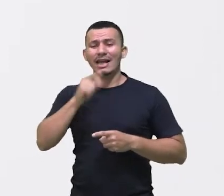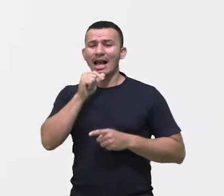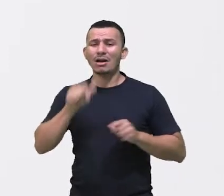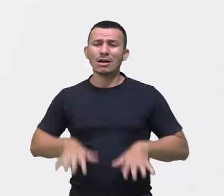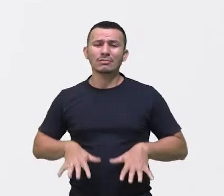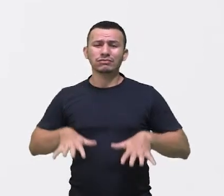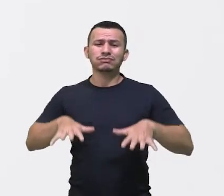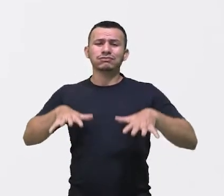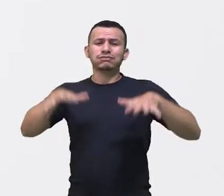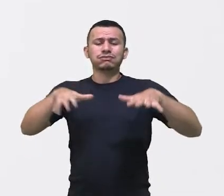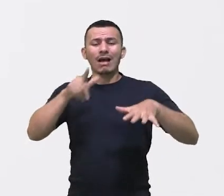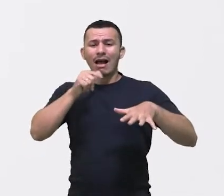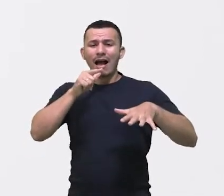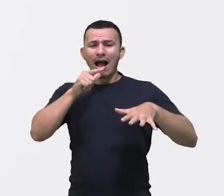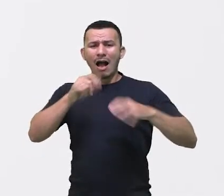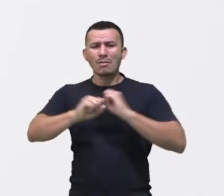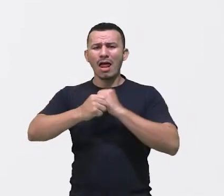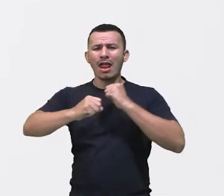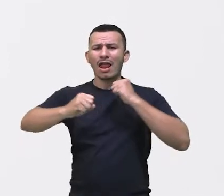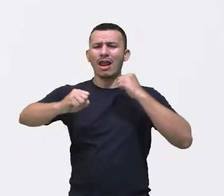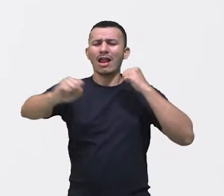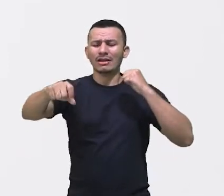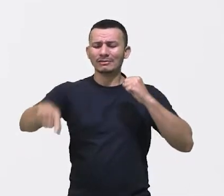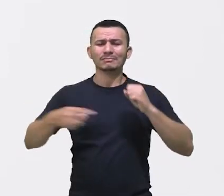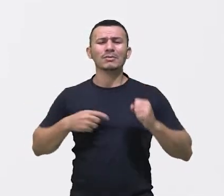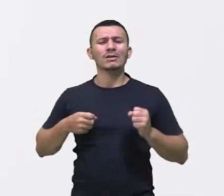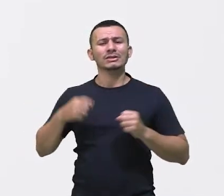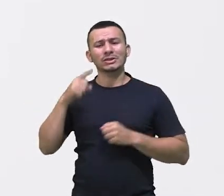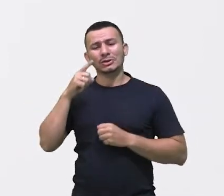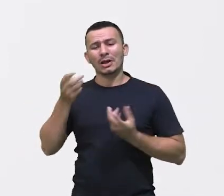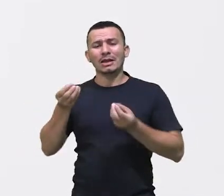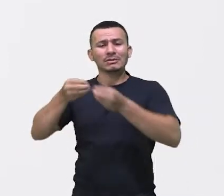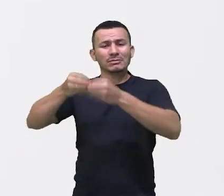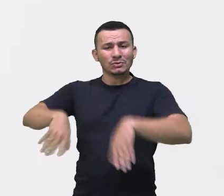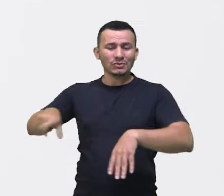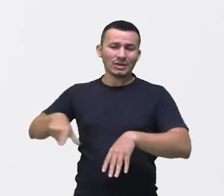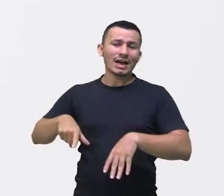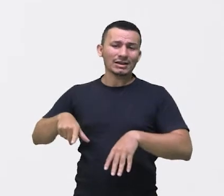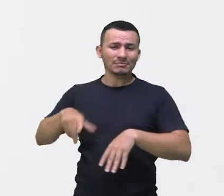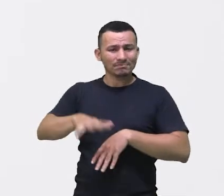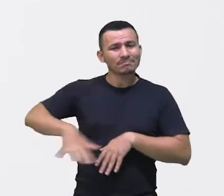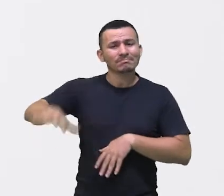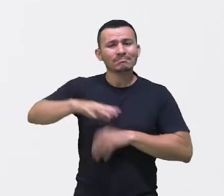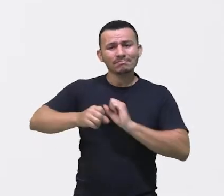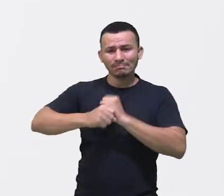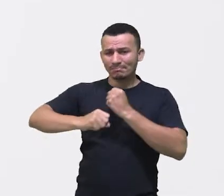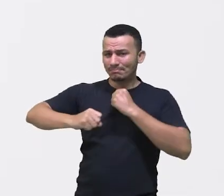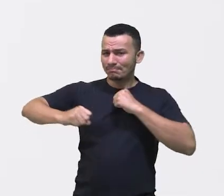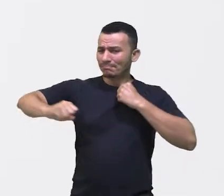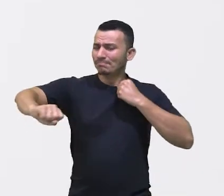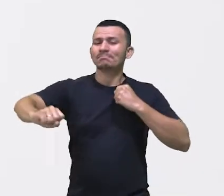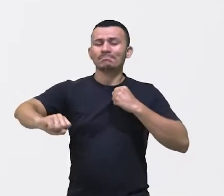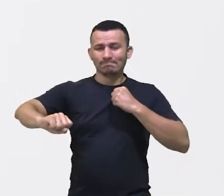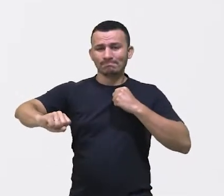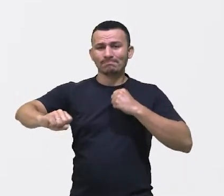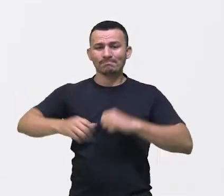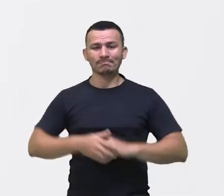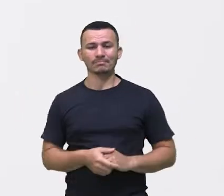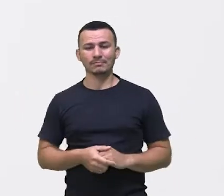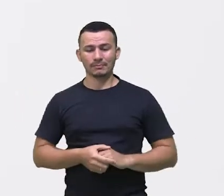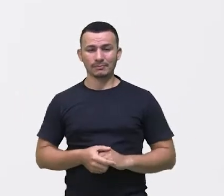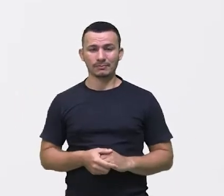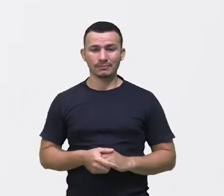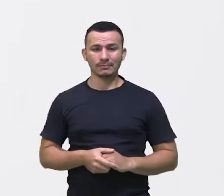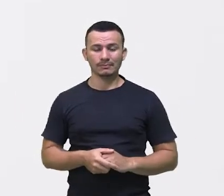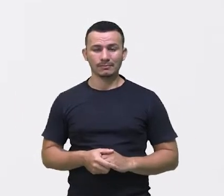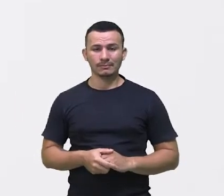uma grande área para reter essa água. Por isso que uma grande área, né, alagamento de uma grande área para reter essa água, desculpa.